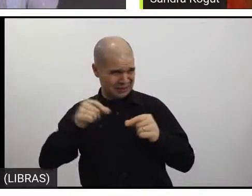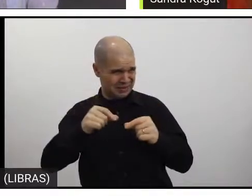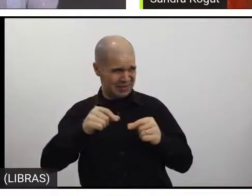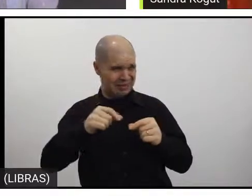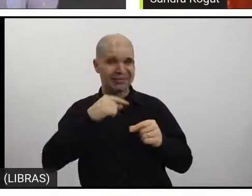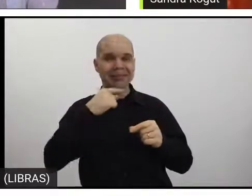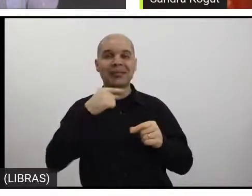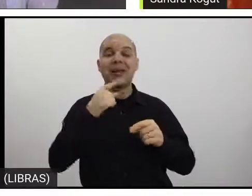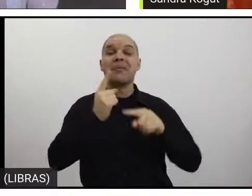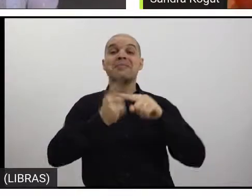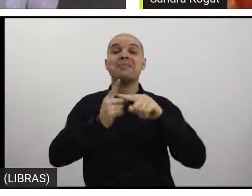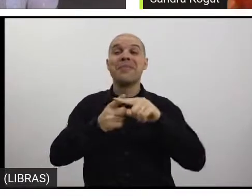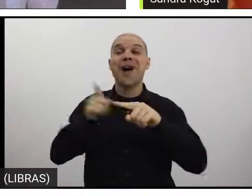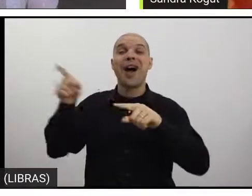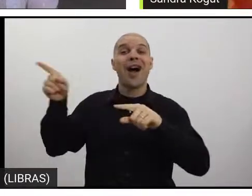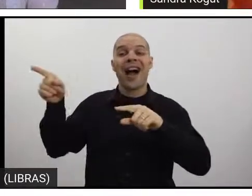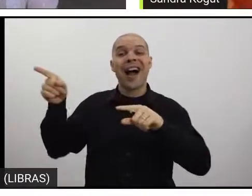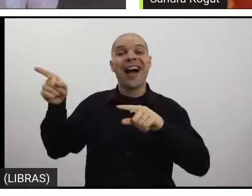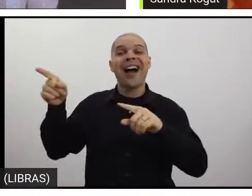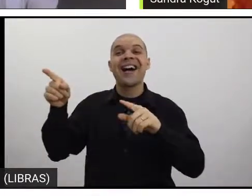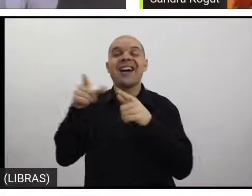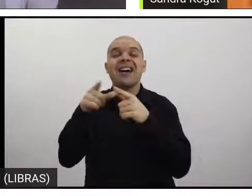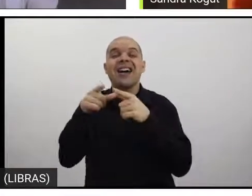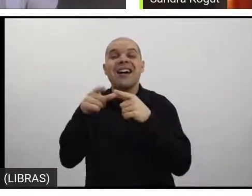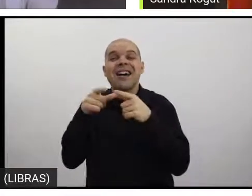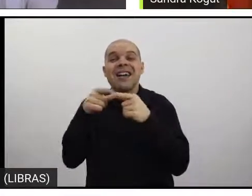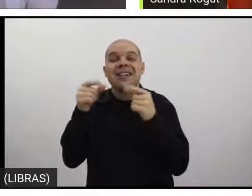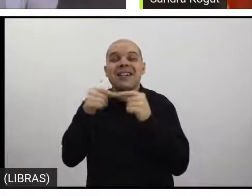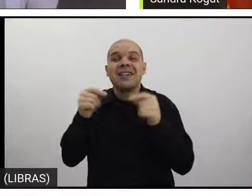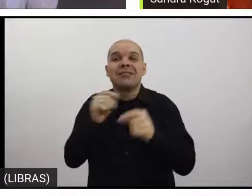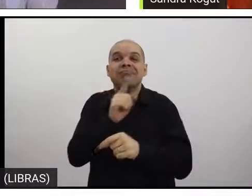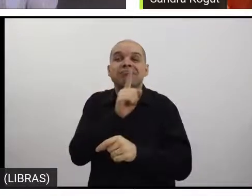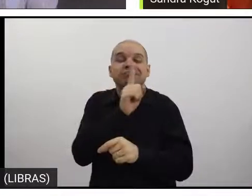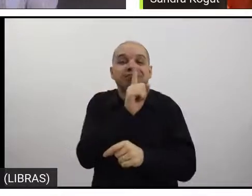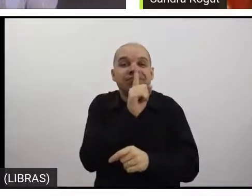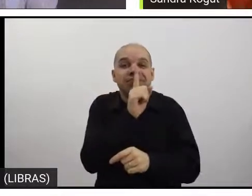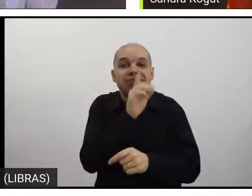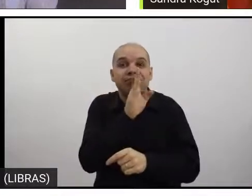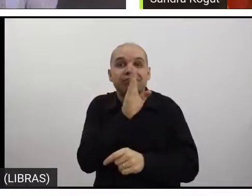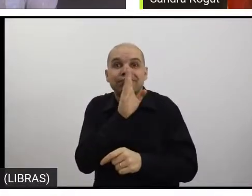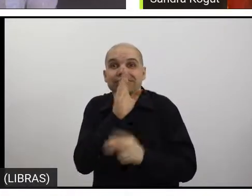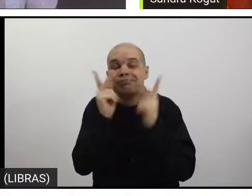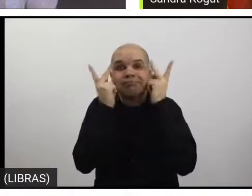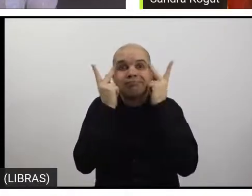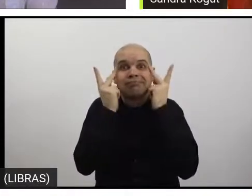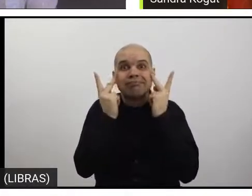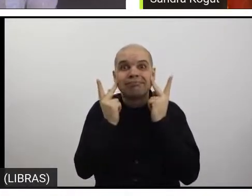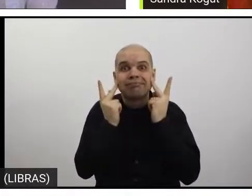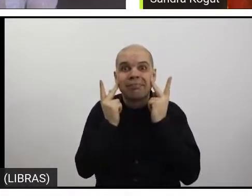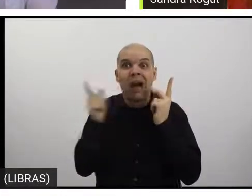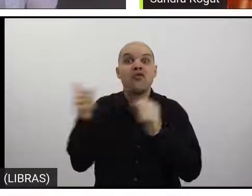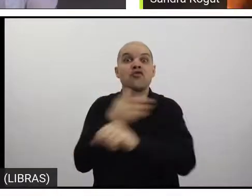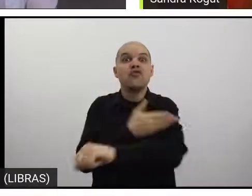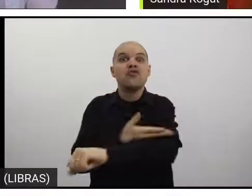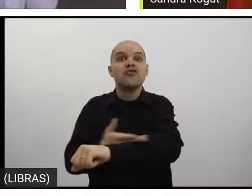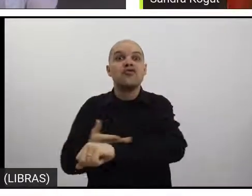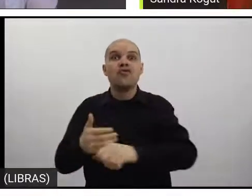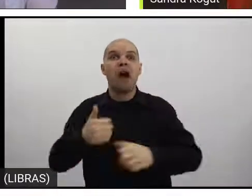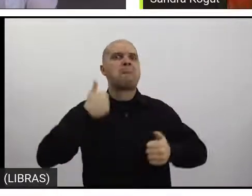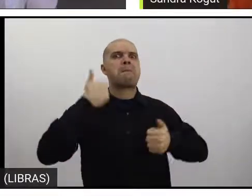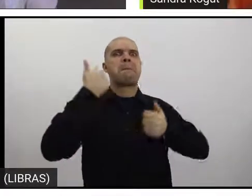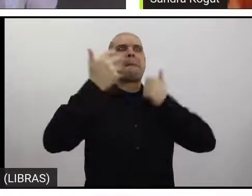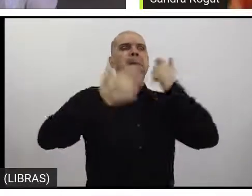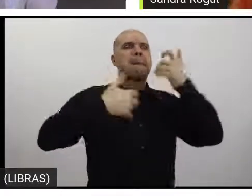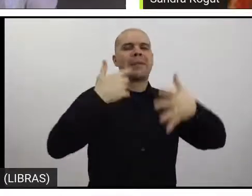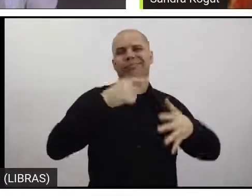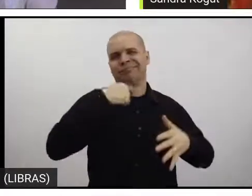E é um absurdo você contar alguma intimidade para o mundo, para quem você não conhece. Eles falaram, desiste.